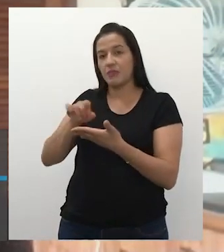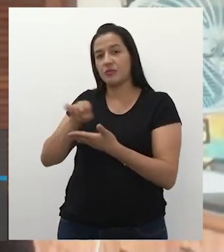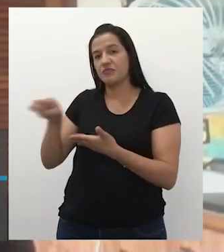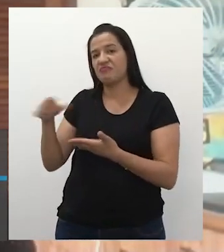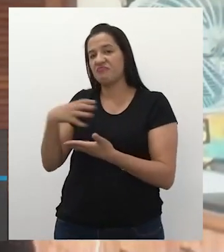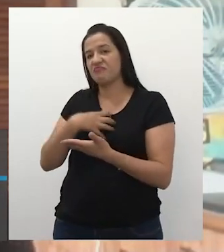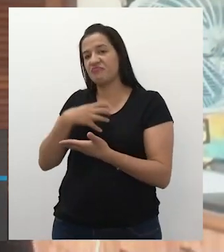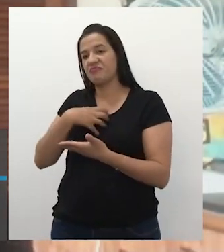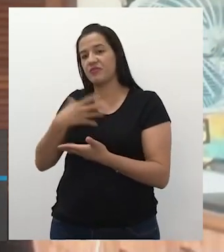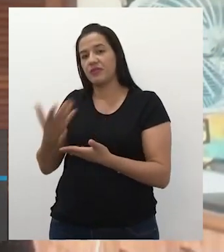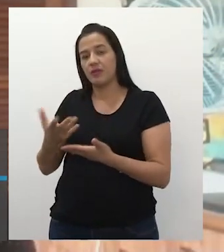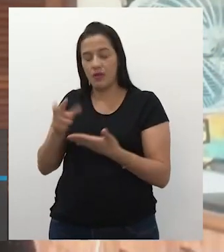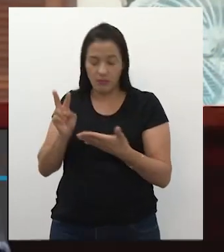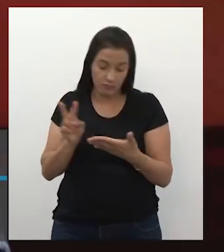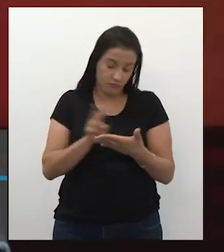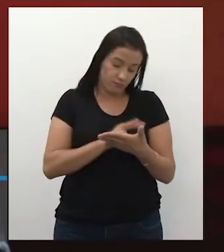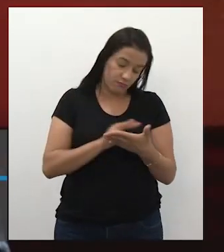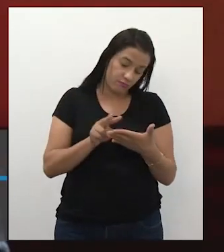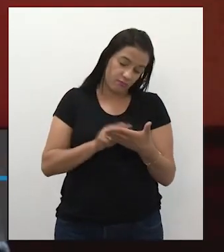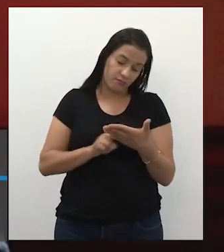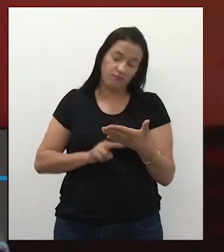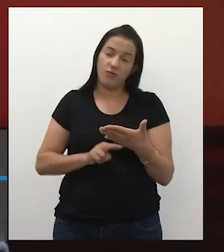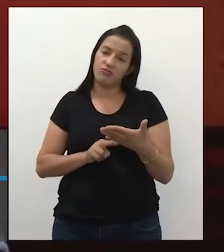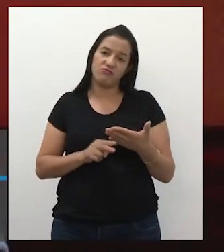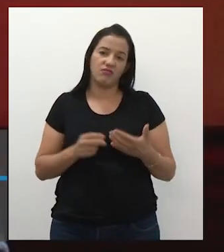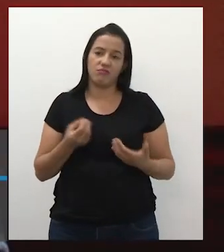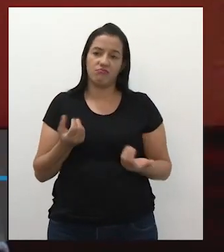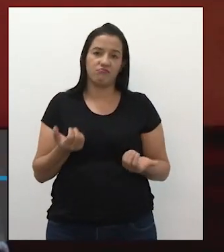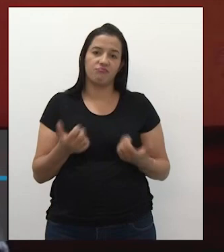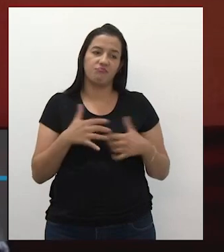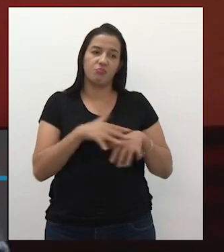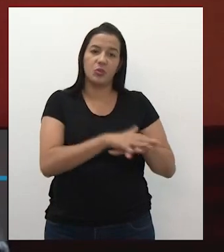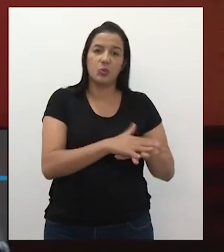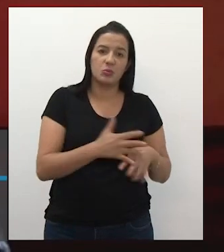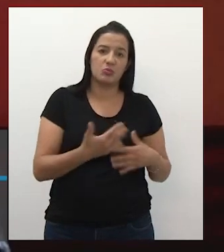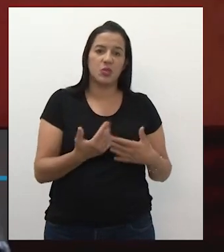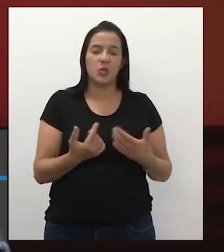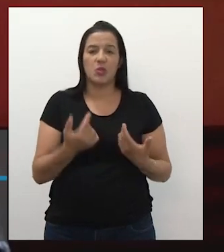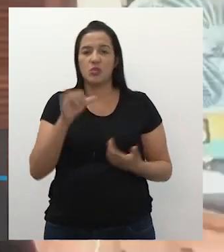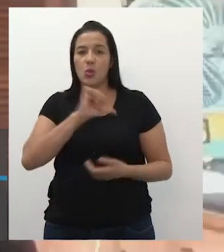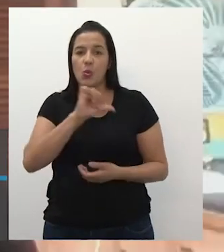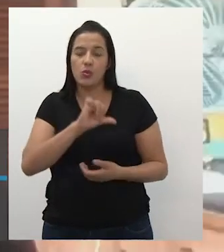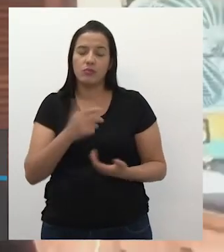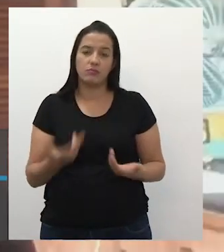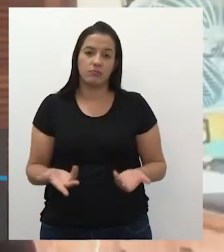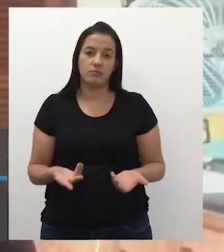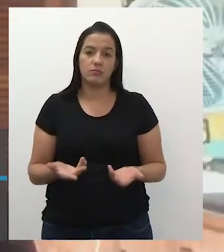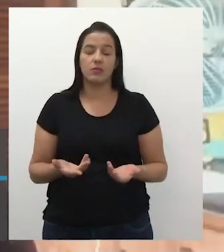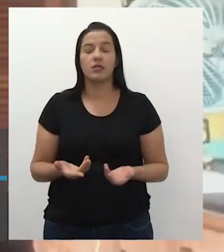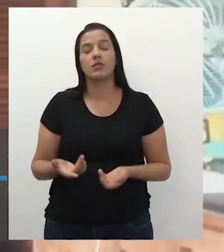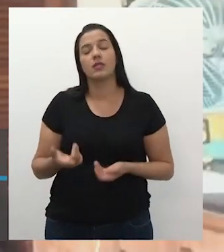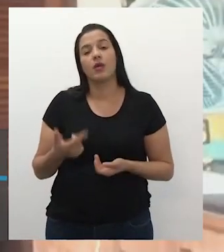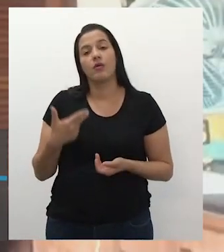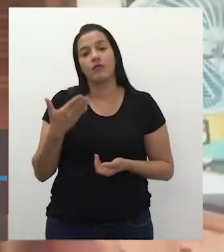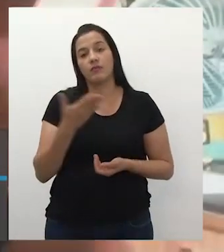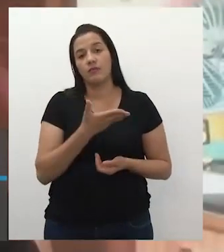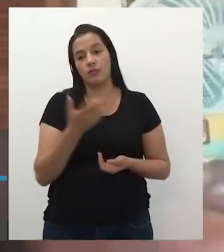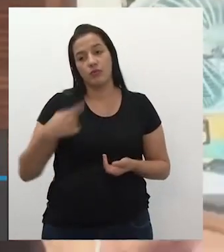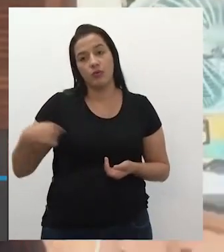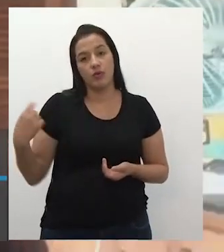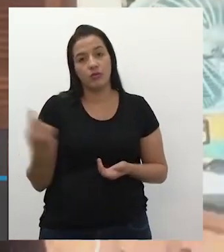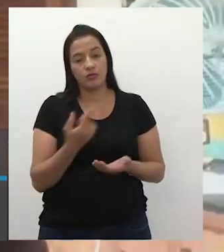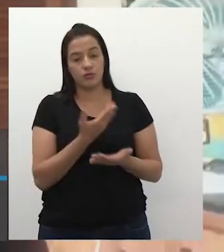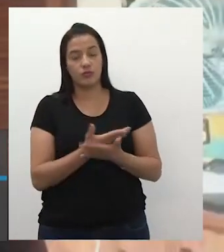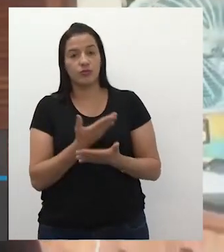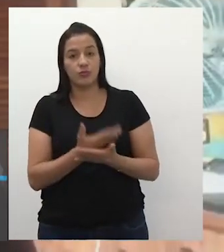intenções, recebe aquilo como algo negativo. Né? Então, assim, para quem estuda comunicação, para nós que